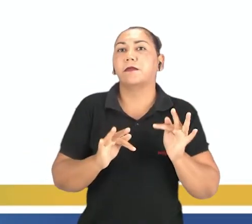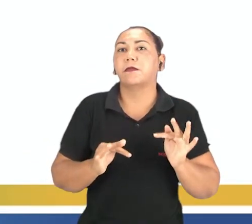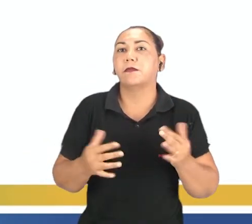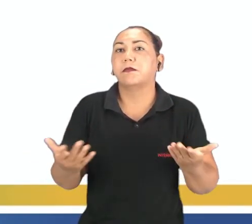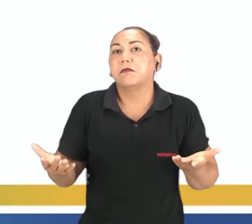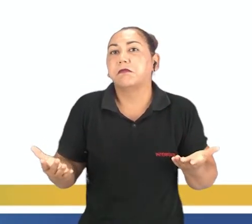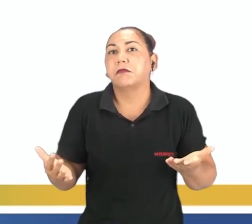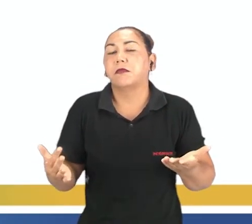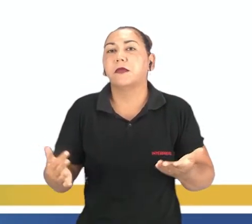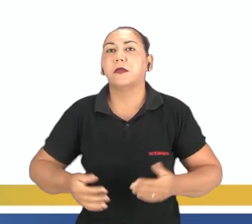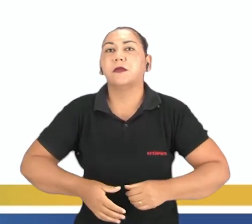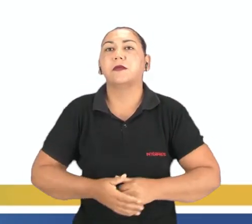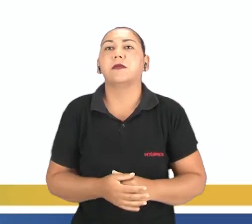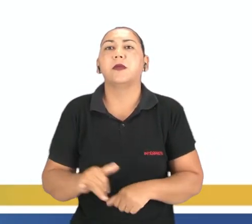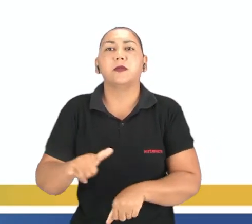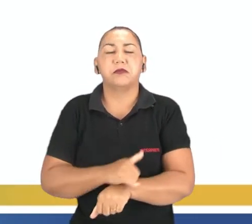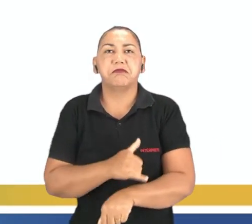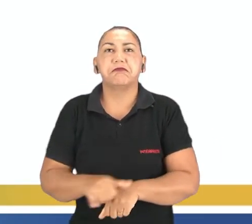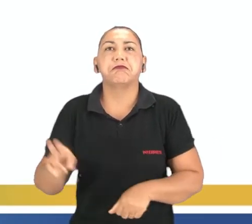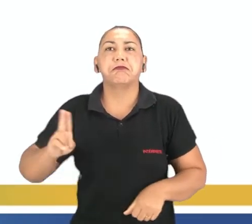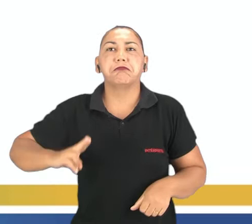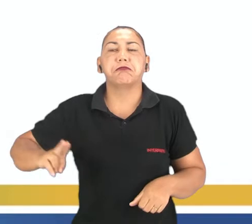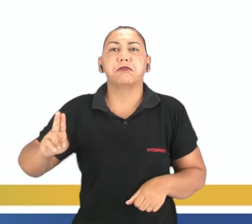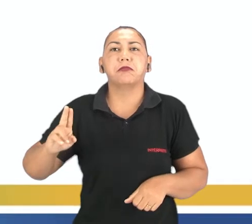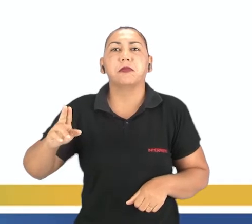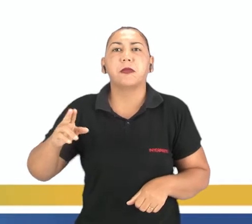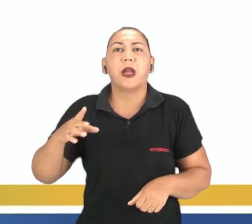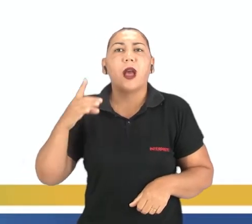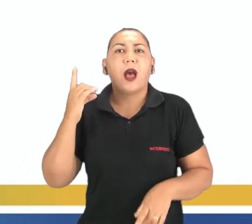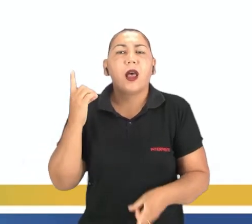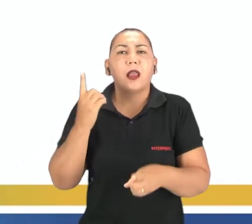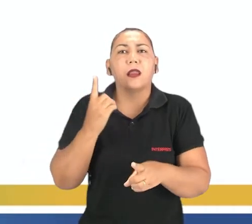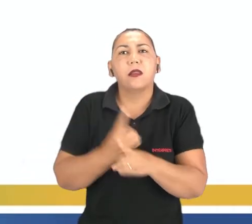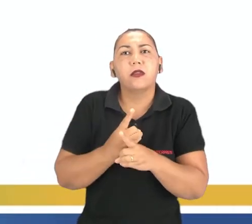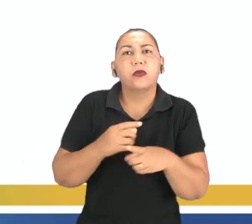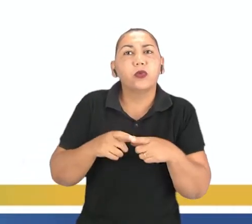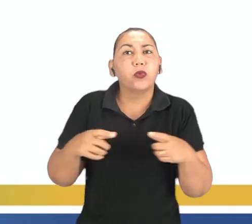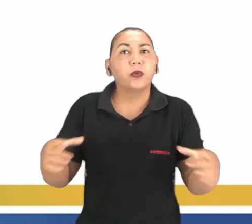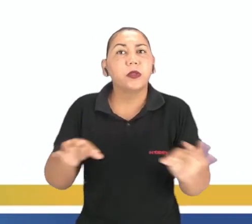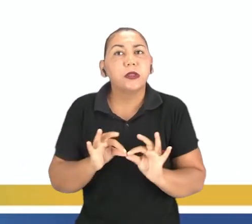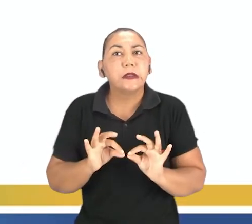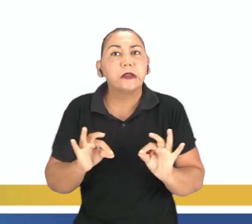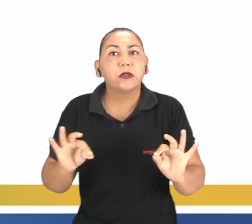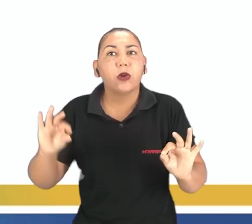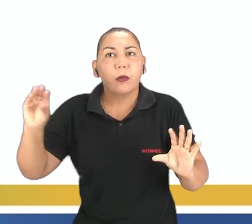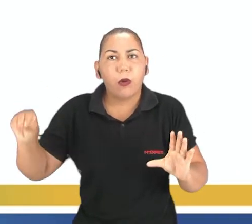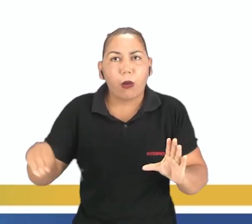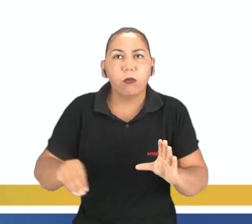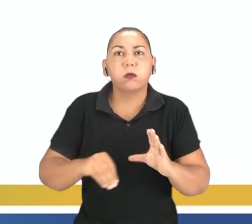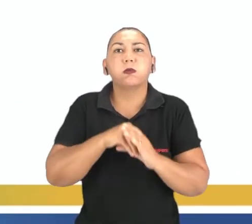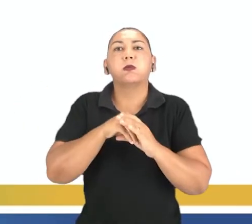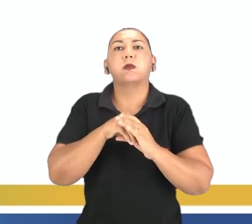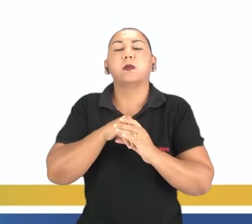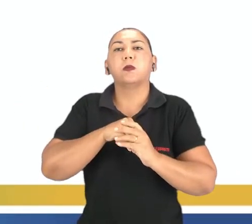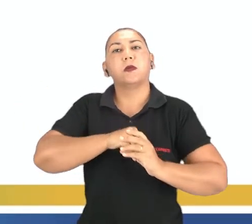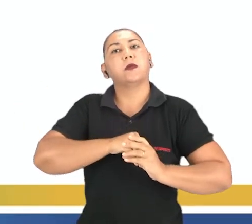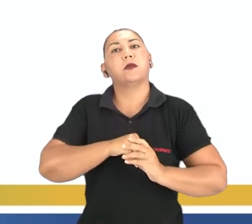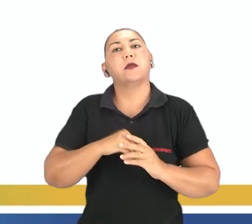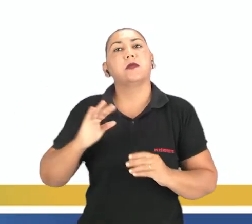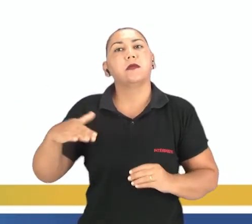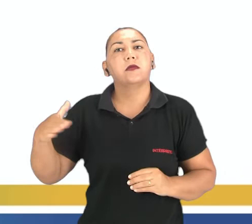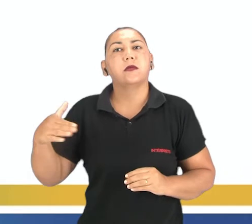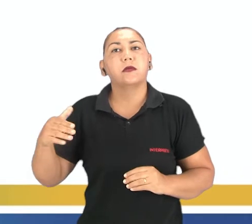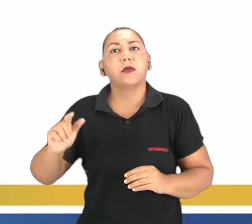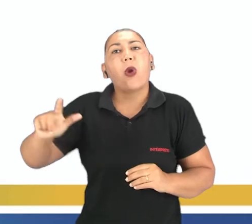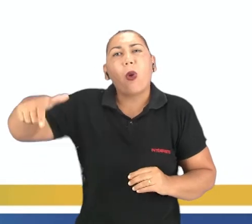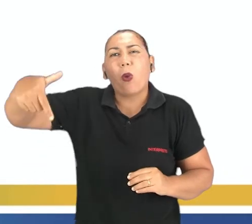para descobrir uma das medidas relativas a uma grandeza, quando essa medida está dentro de uma proporção, né, na qual as